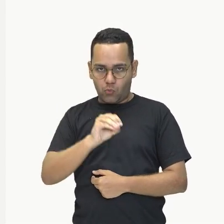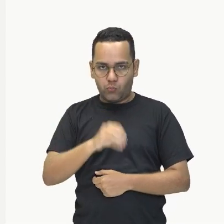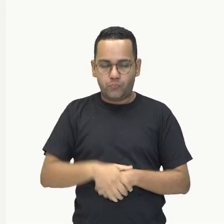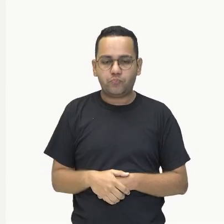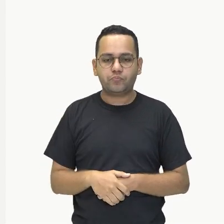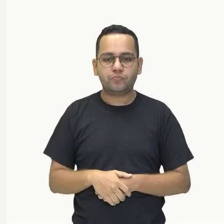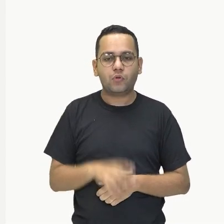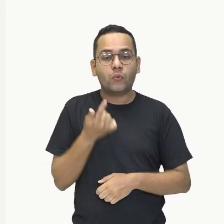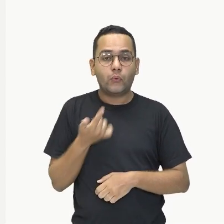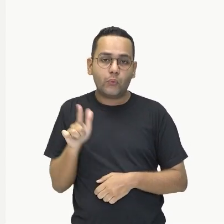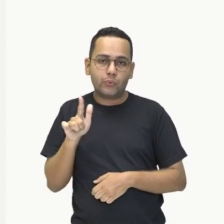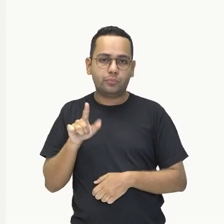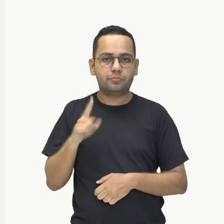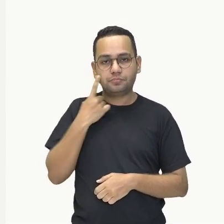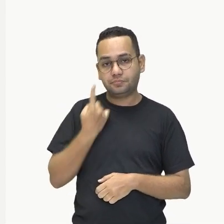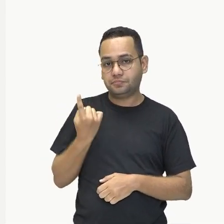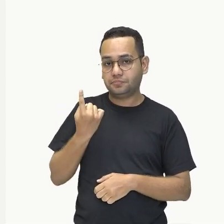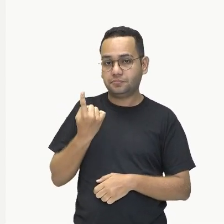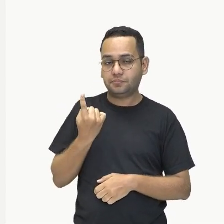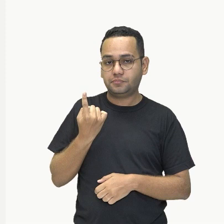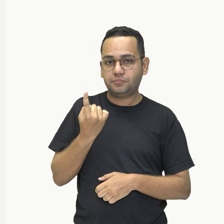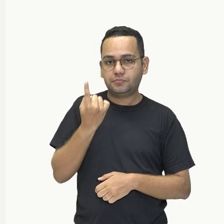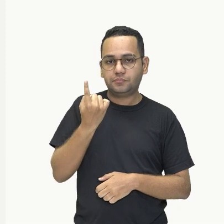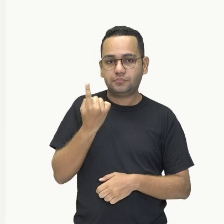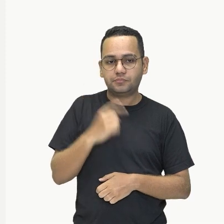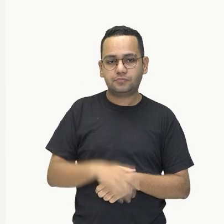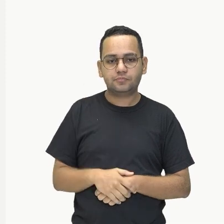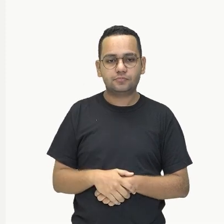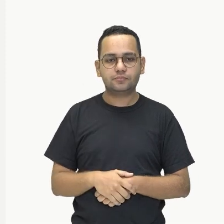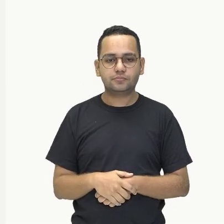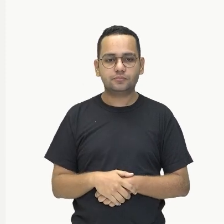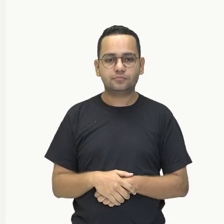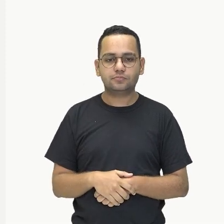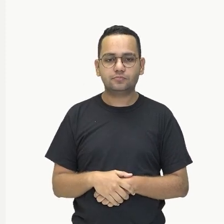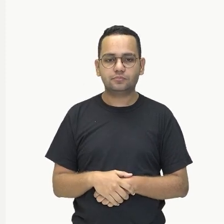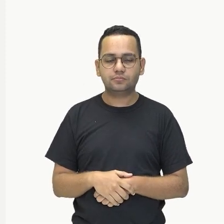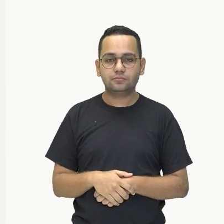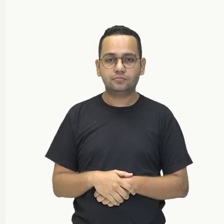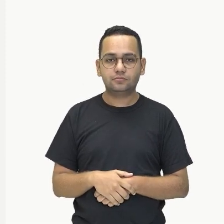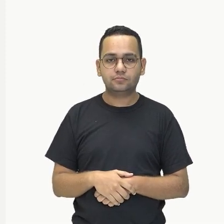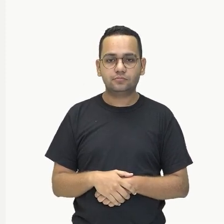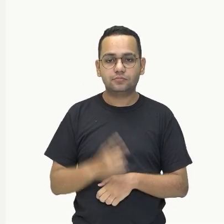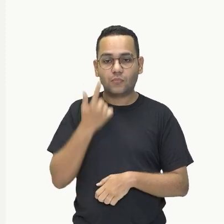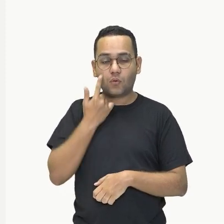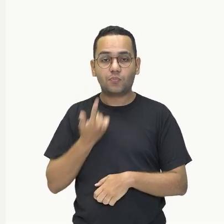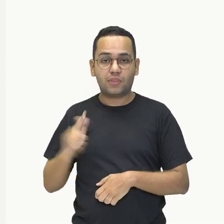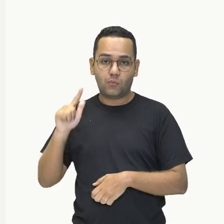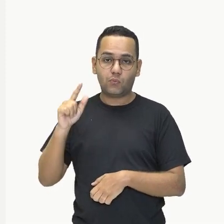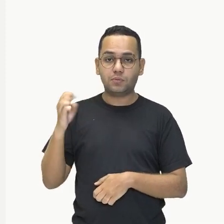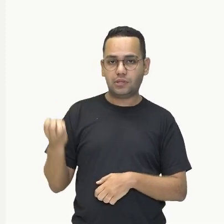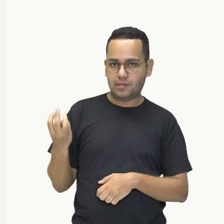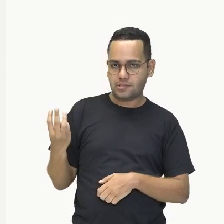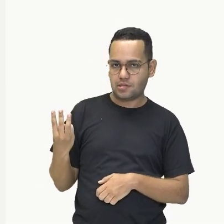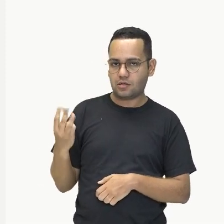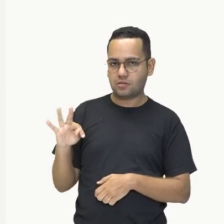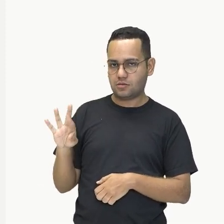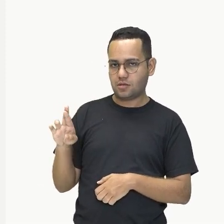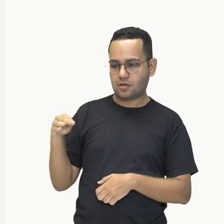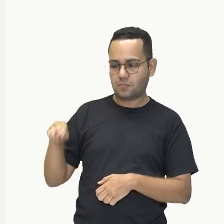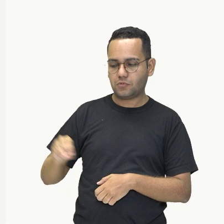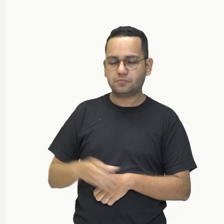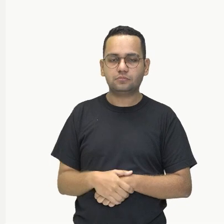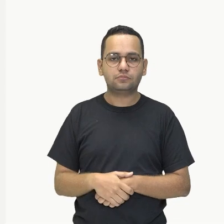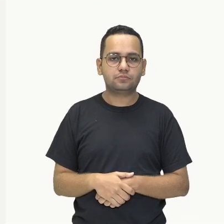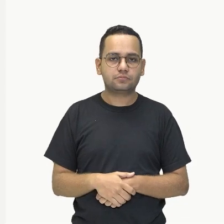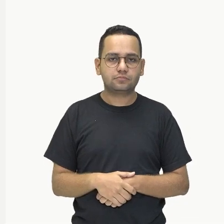O outro termo, 10y, que é o segundo aqui. E o nosso terceiro termo, que é